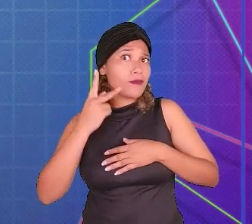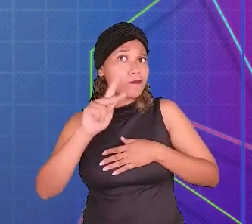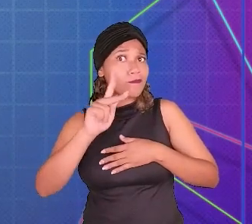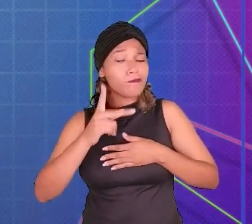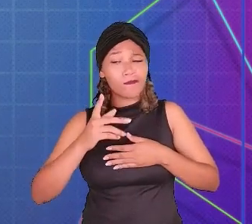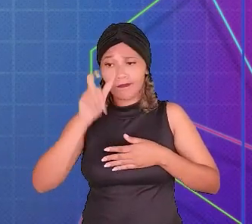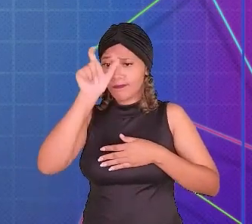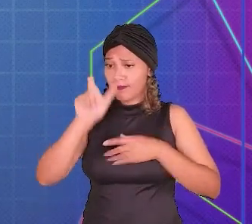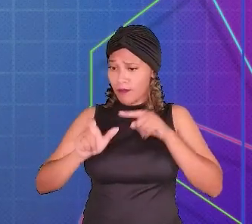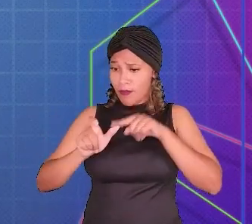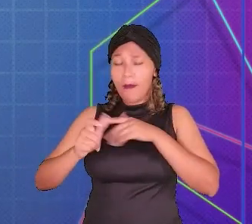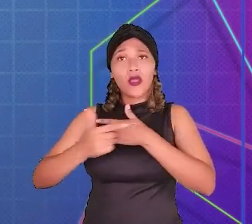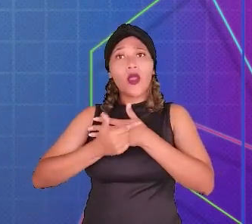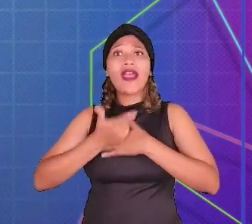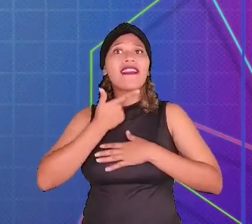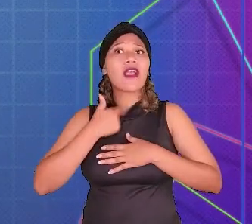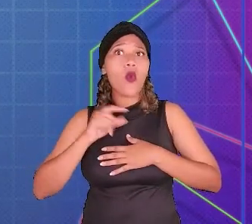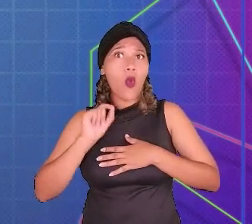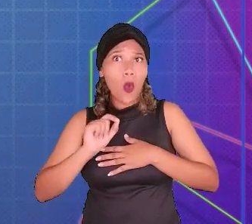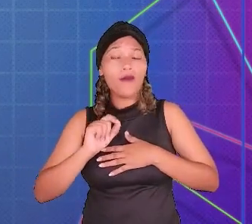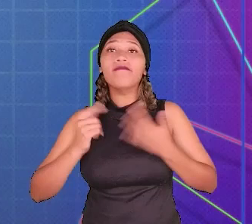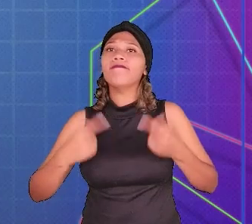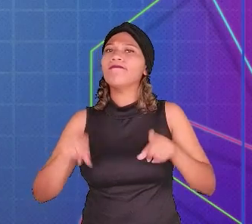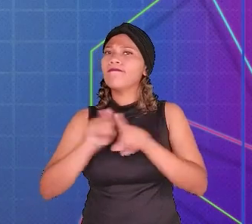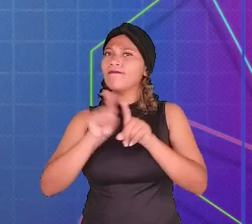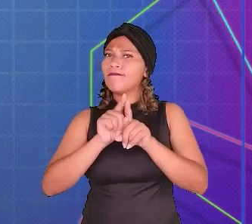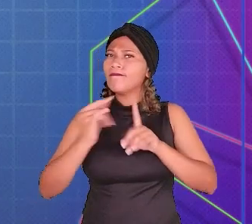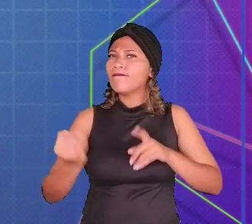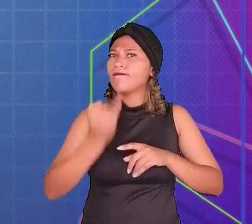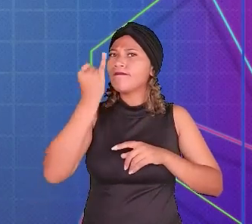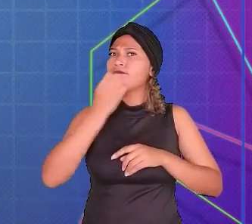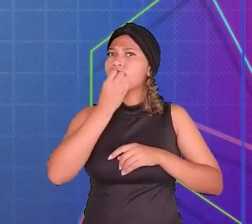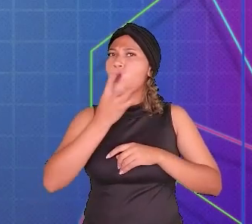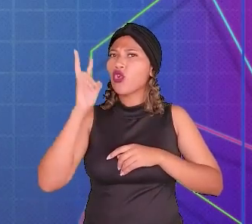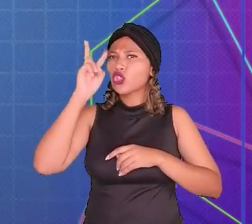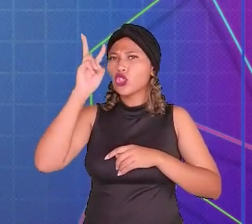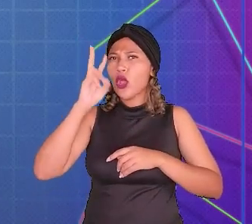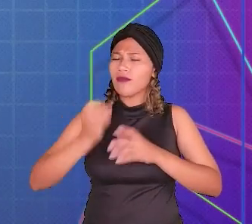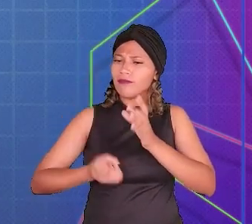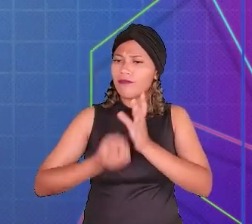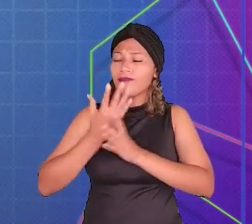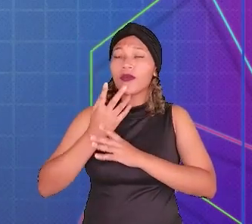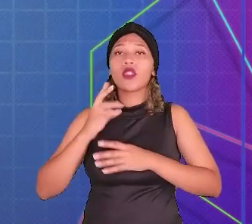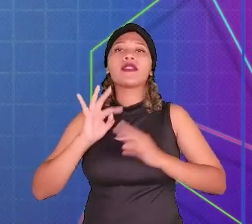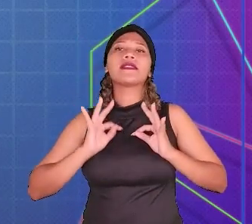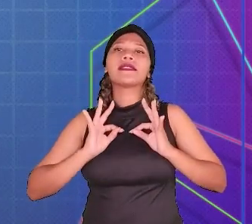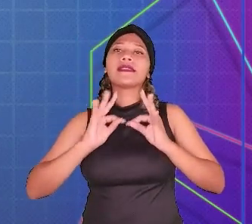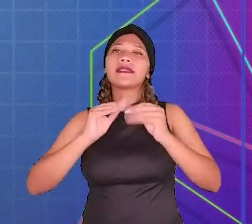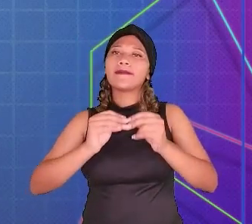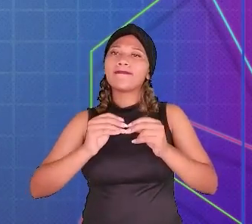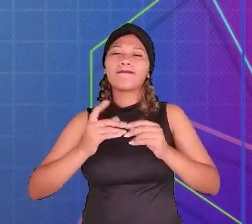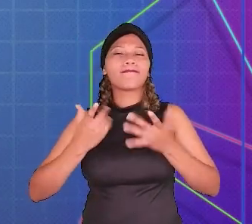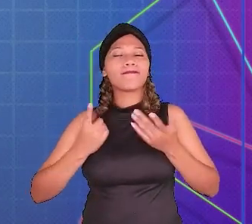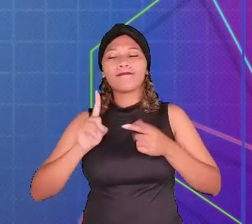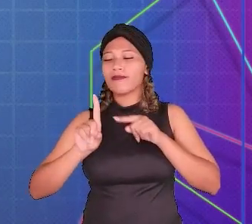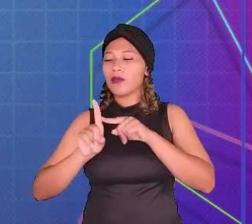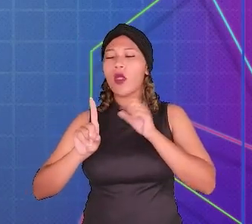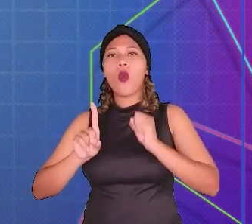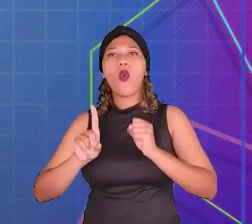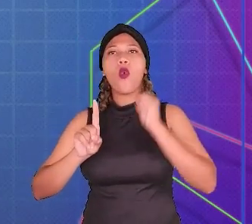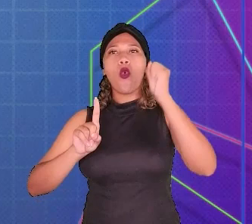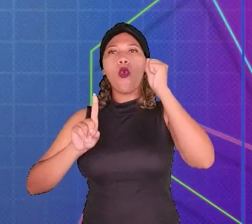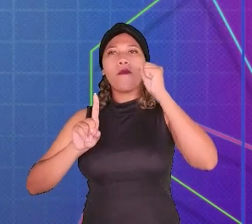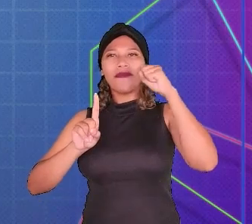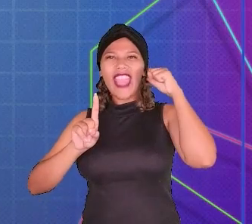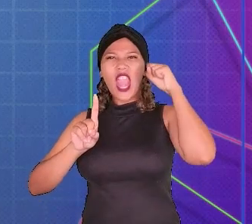que seu protagonista quer? Outro ponto fundamental para a criação de uma boa história: todo herói precisa de um vilão.